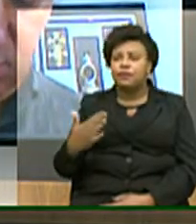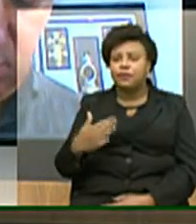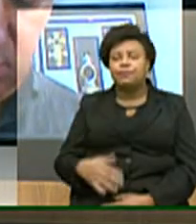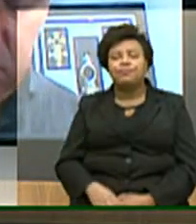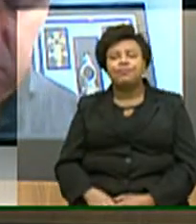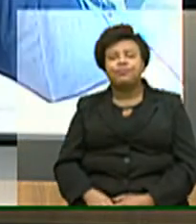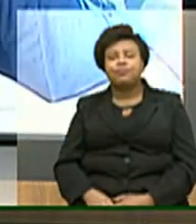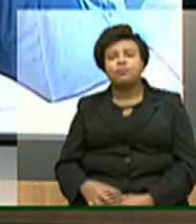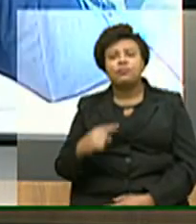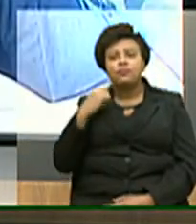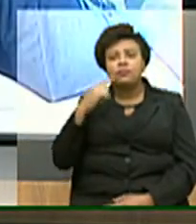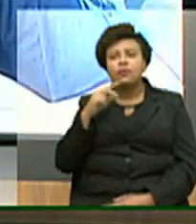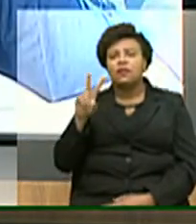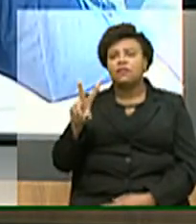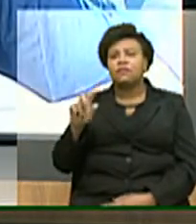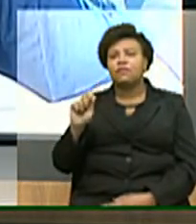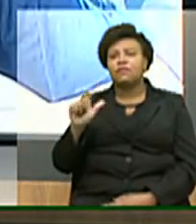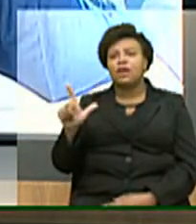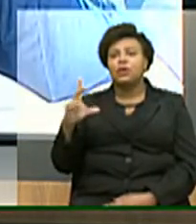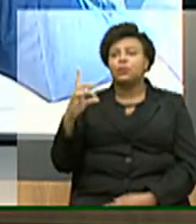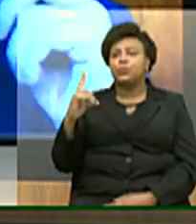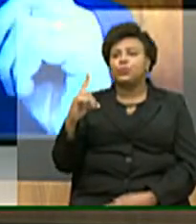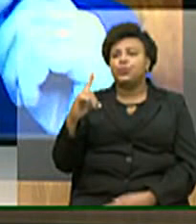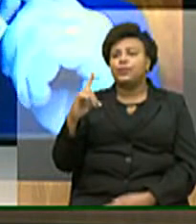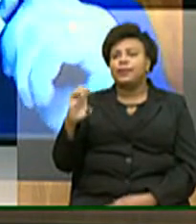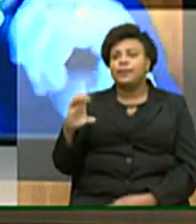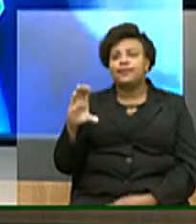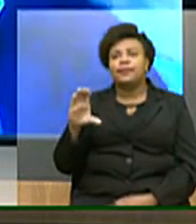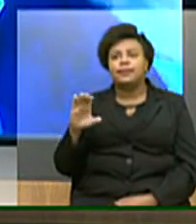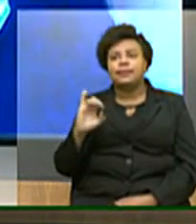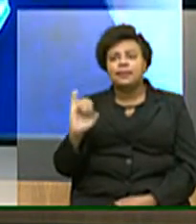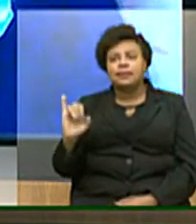Favorável. Deputado Valdeci Oliveira.